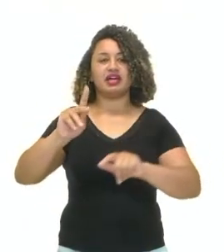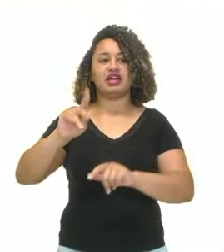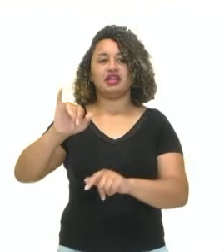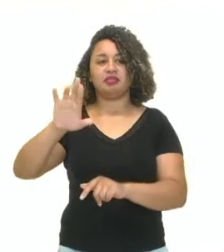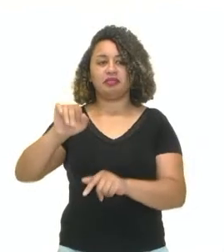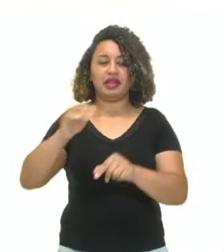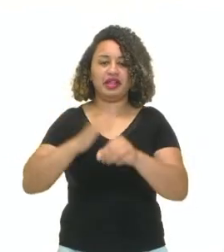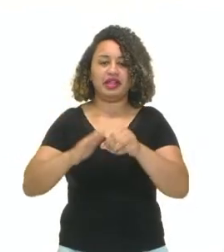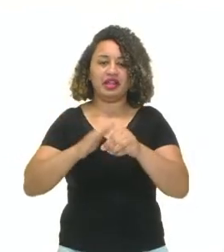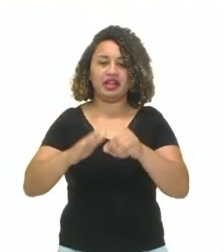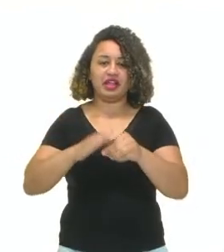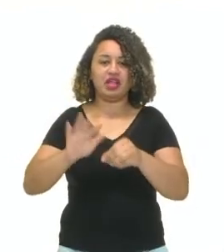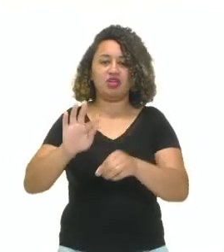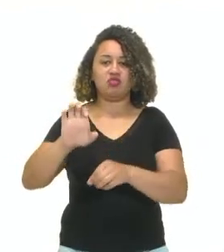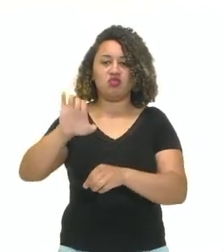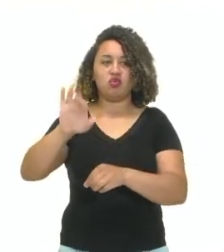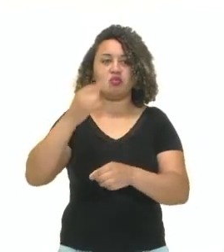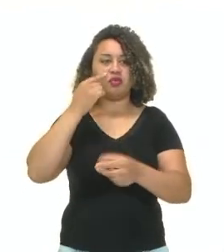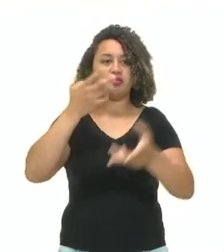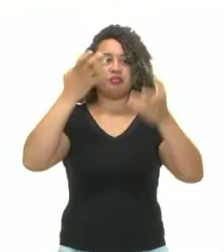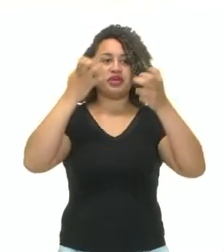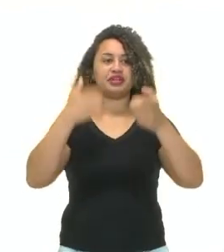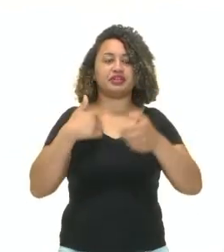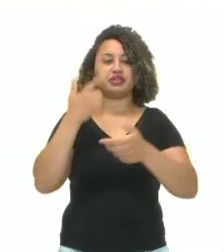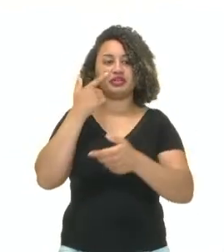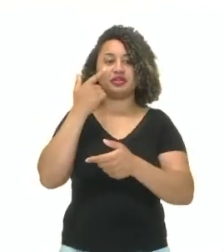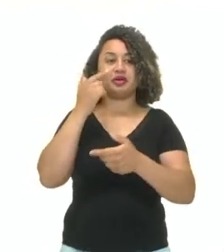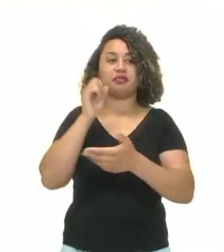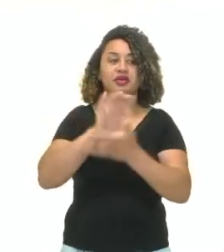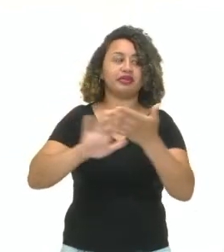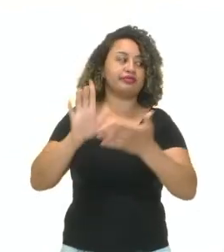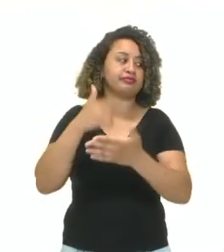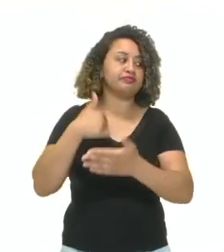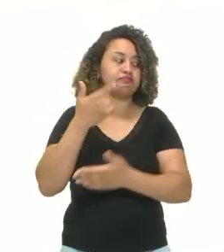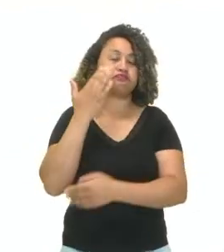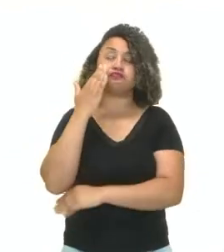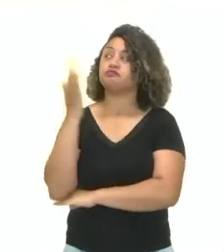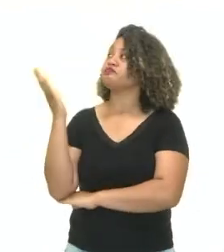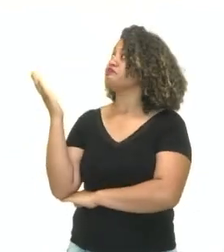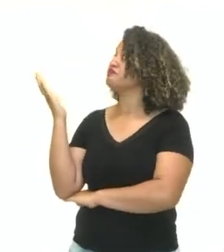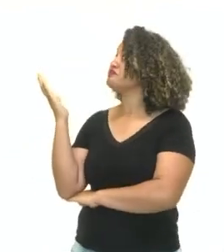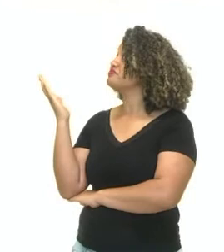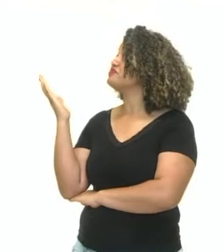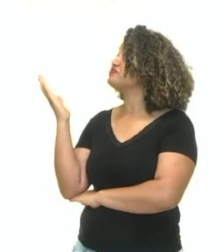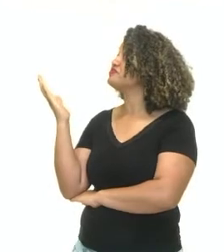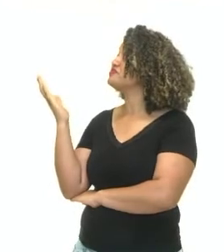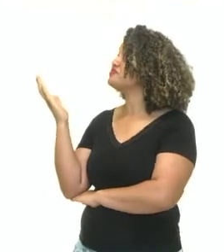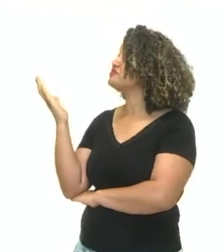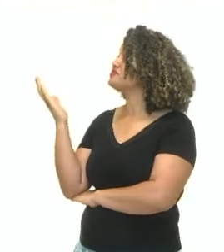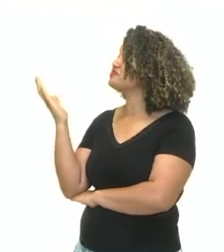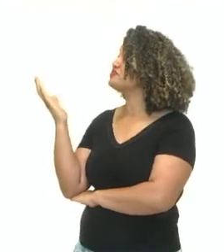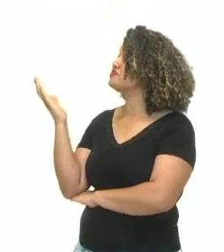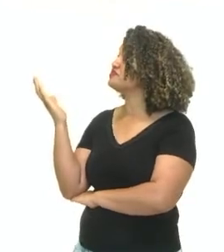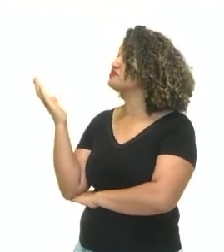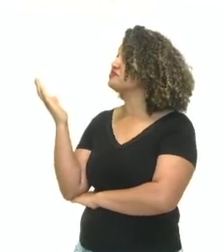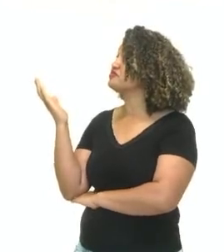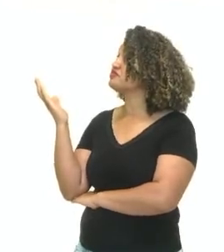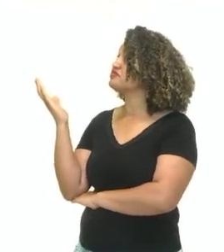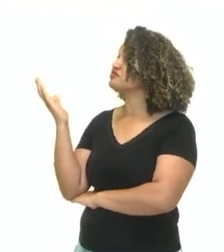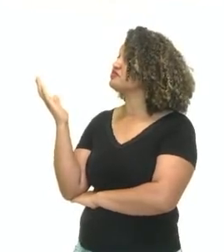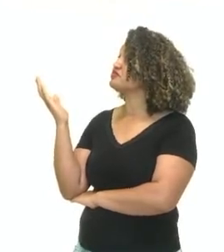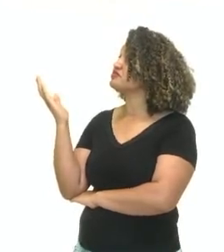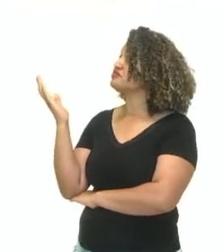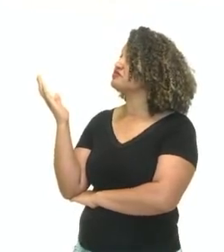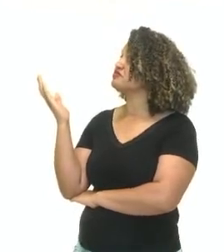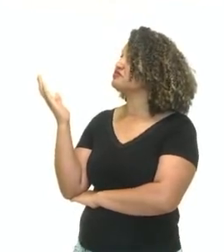Olha, é um retrato de uma pessoa que a gente não faz ideia o nome, mas esse anonimato, essa